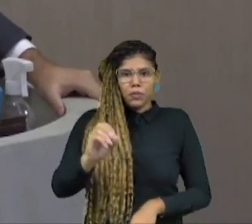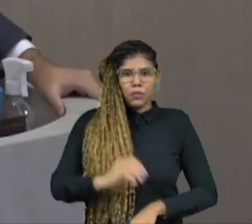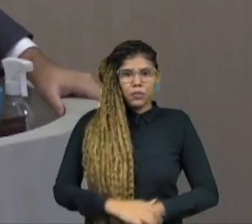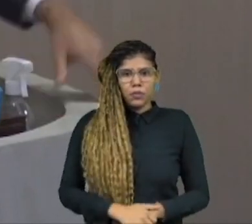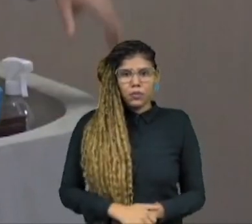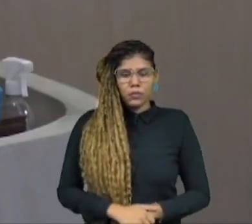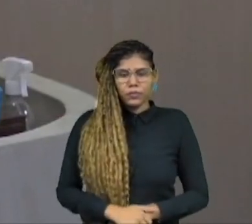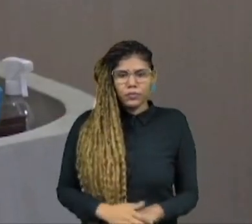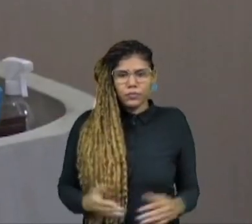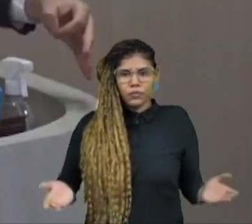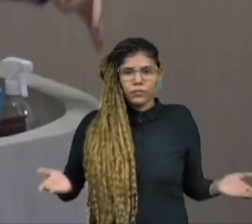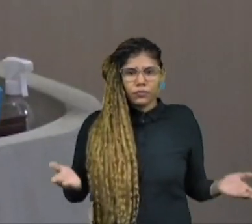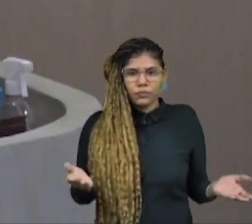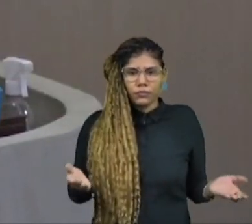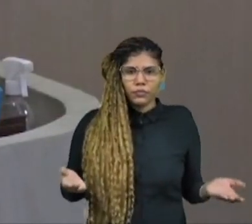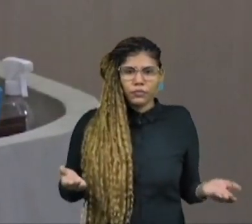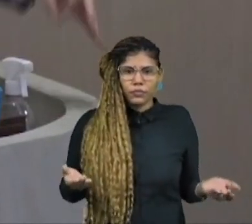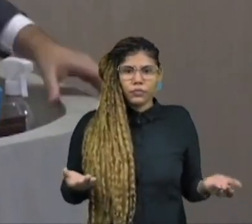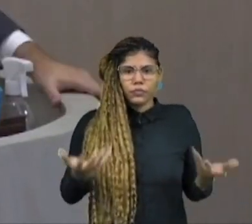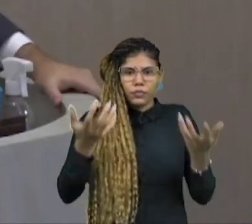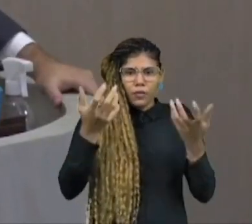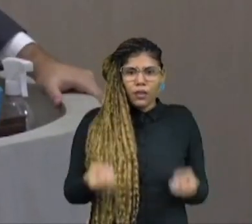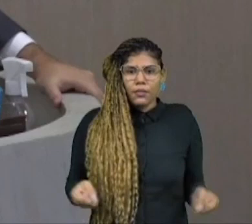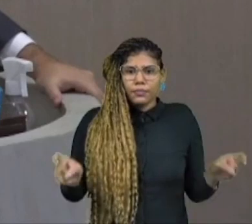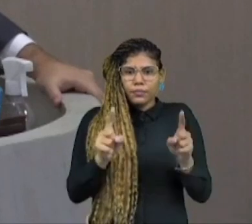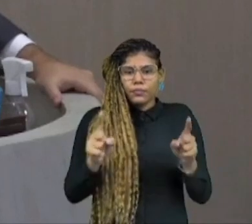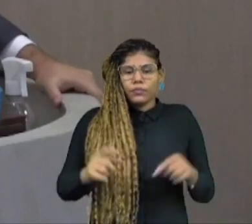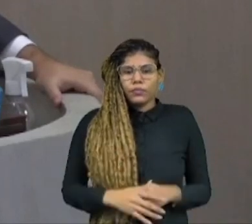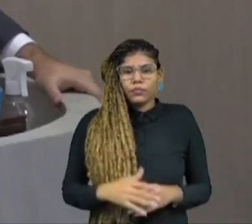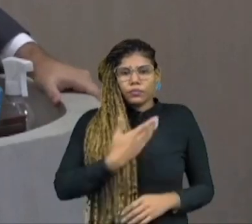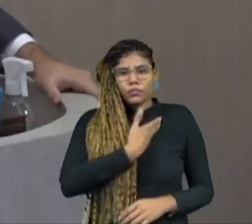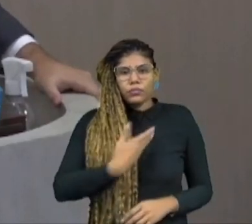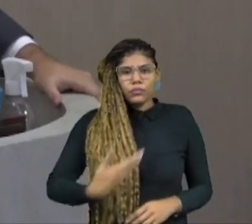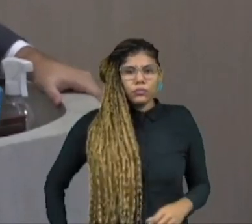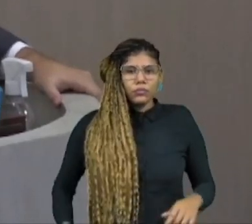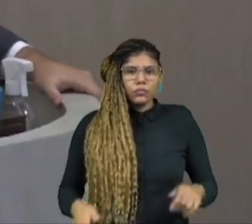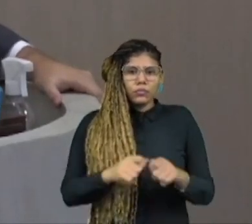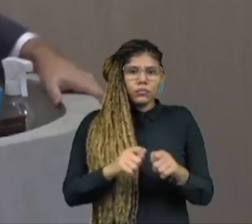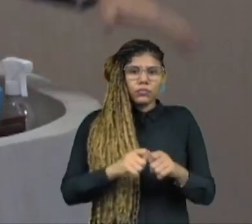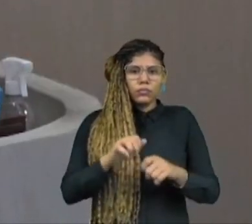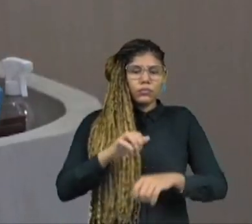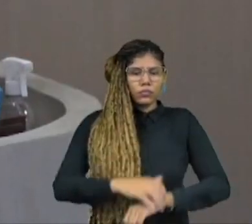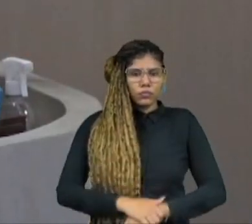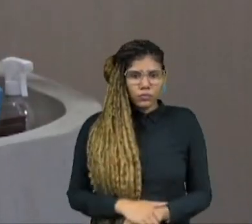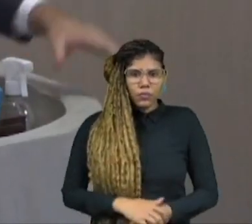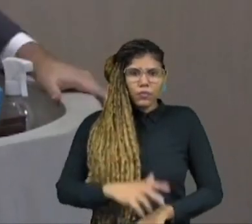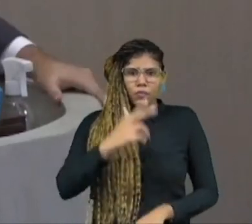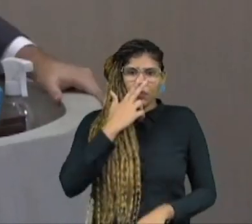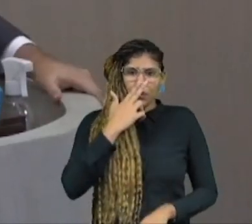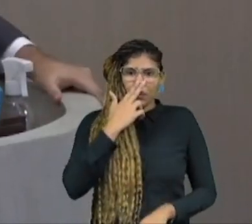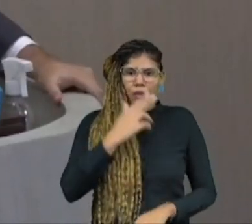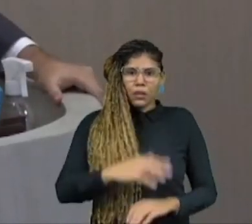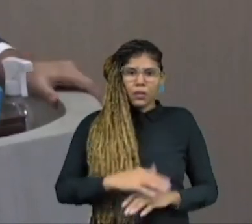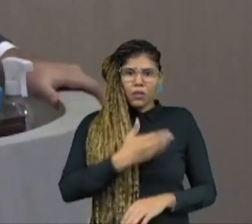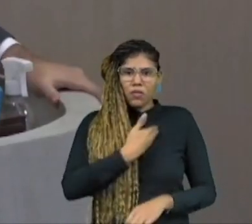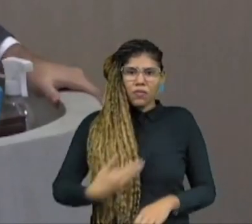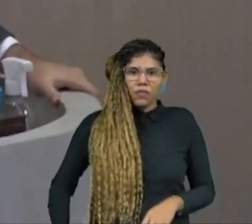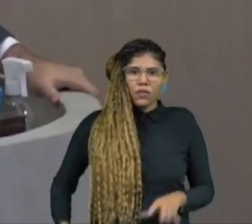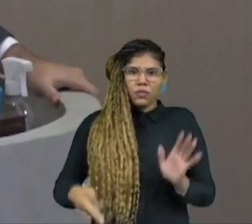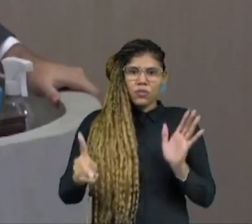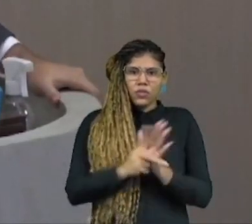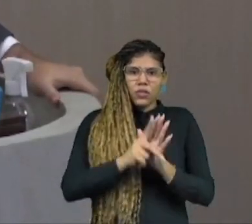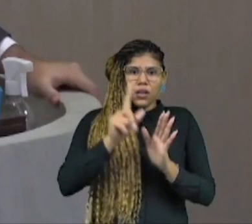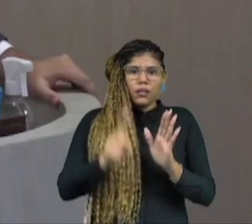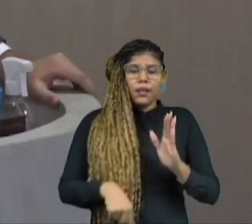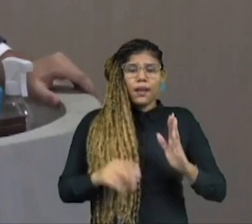inadmissível. É inadmissível o que o governador está fazendo. Trata o governo do estado como se fosse casa dele, como se pudesse